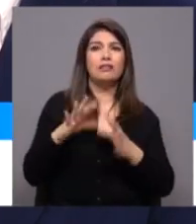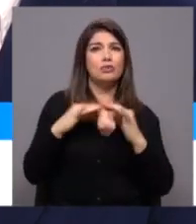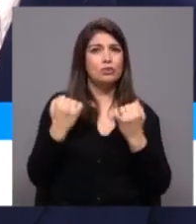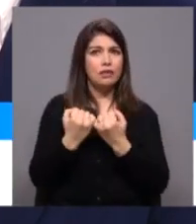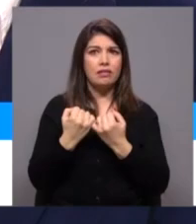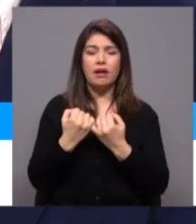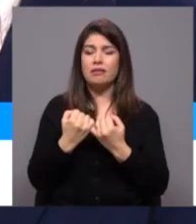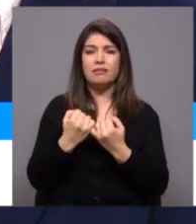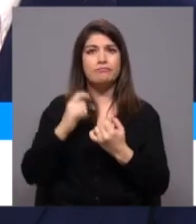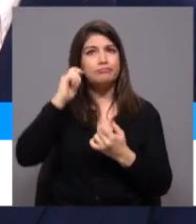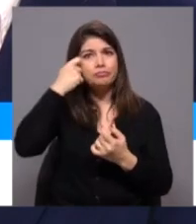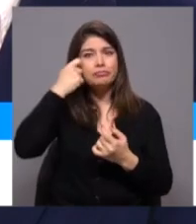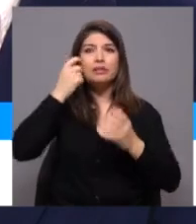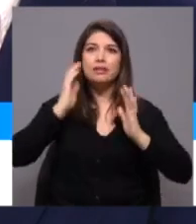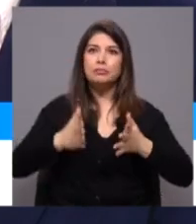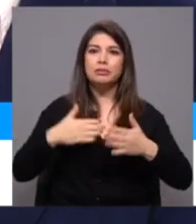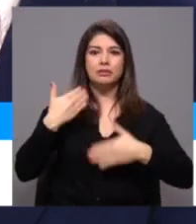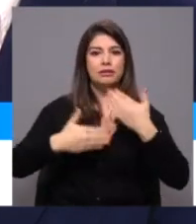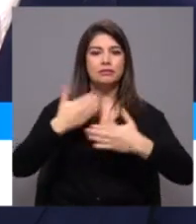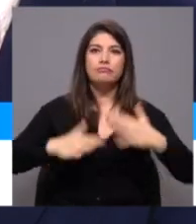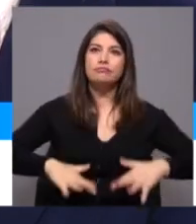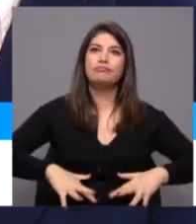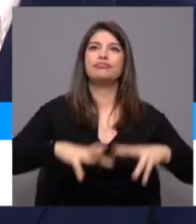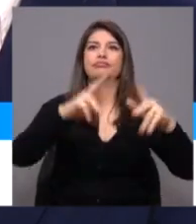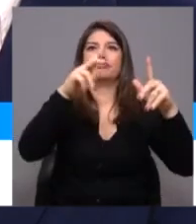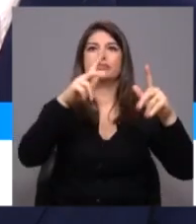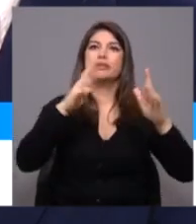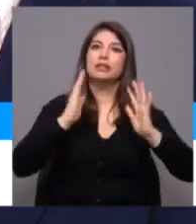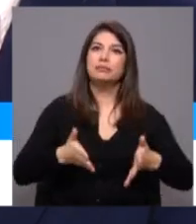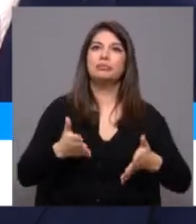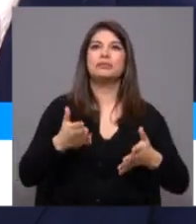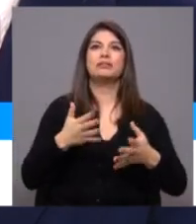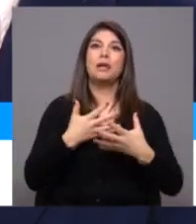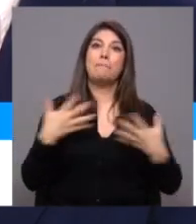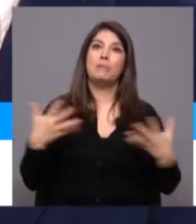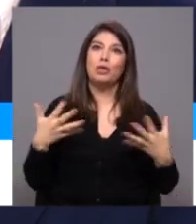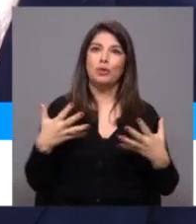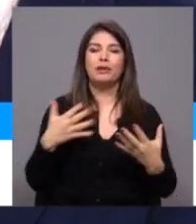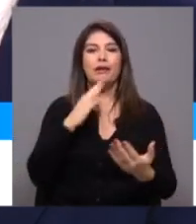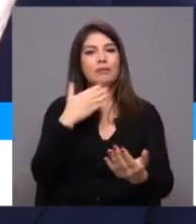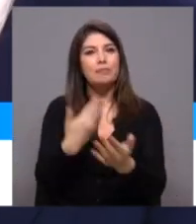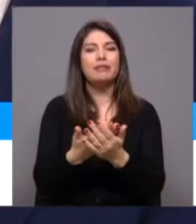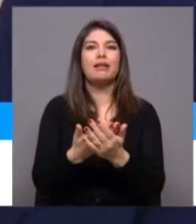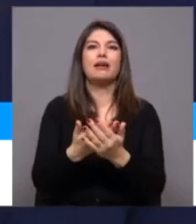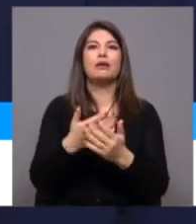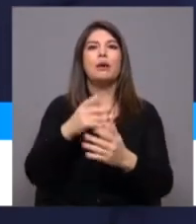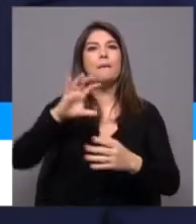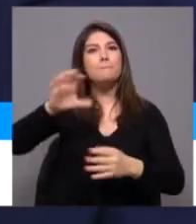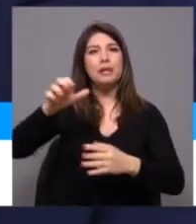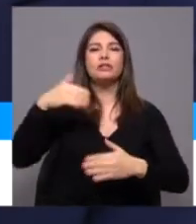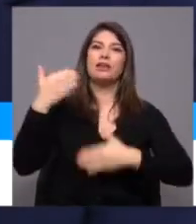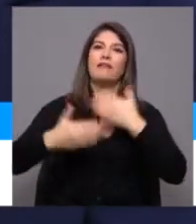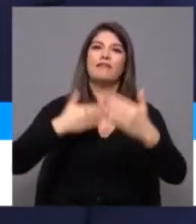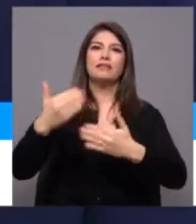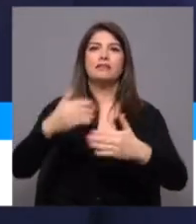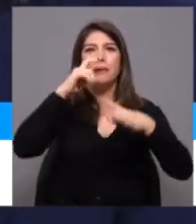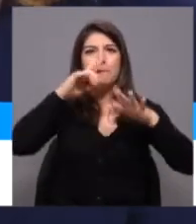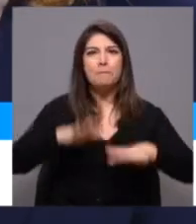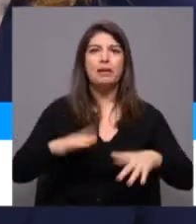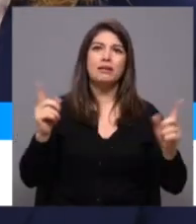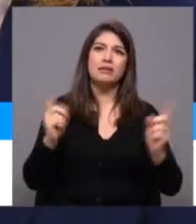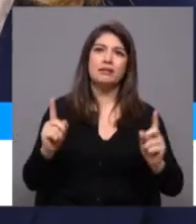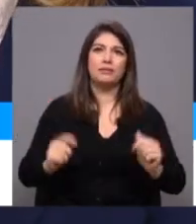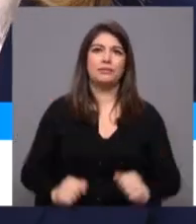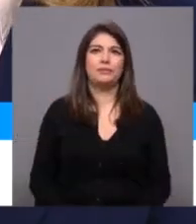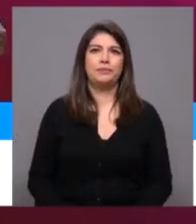E é por isso que nós precisamos de uma maioria que dê estabilidade para que o país não esteja a parar, que o país não esteja de crise em crise e que o país possa avançar. Catarina Martins, quando é que,